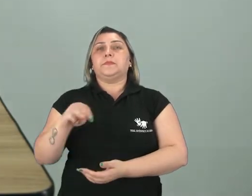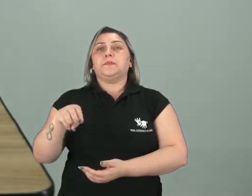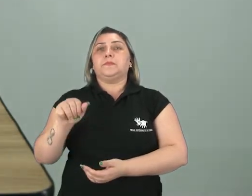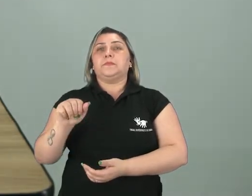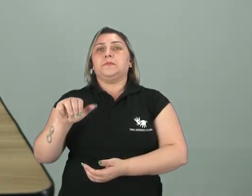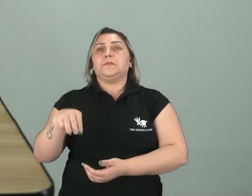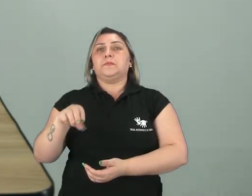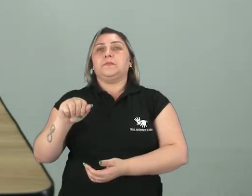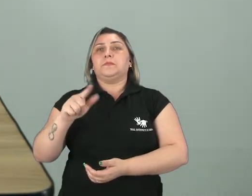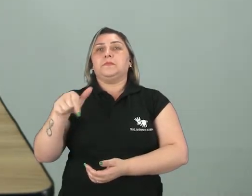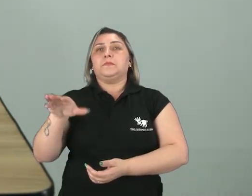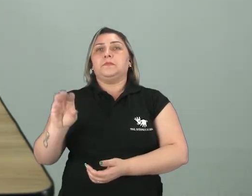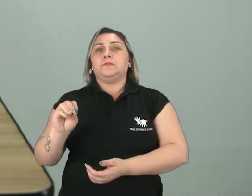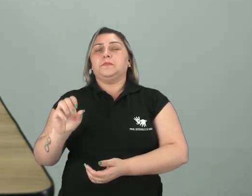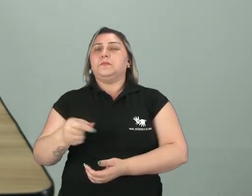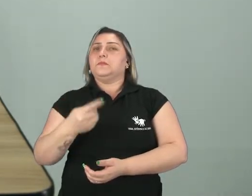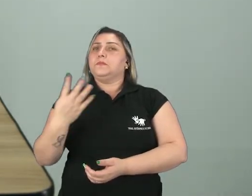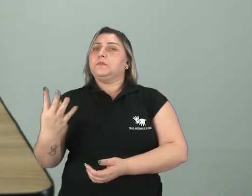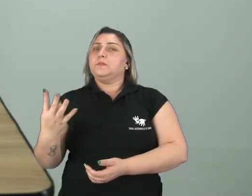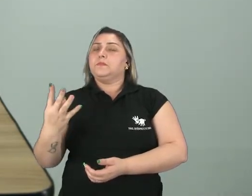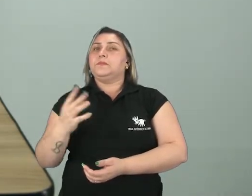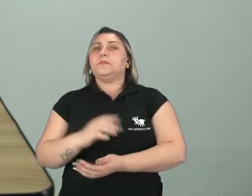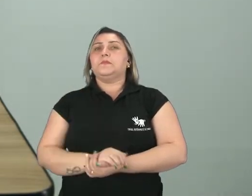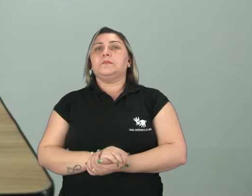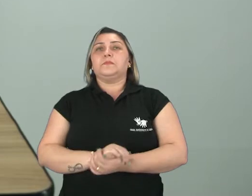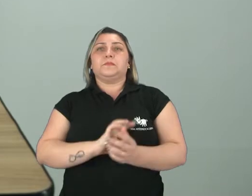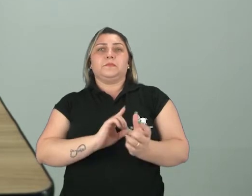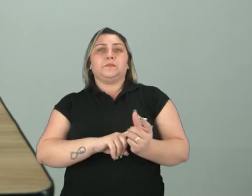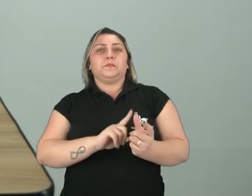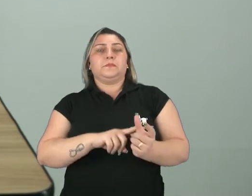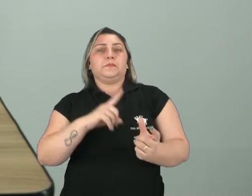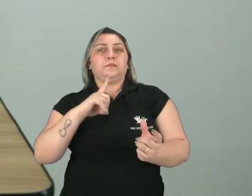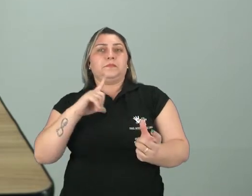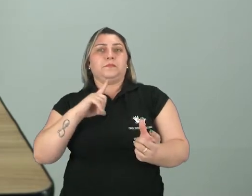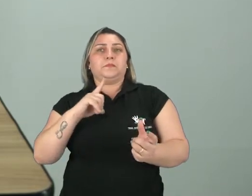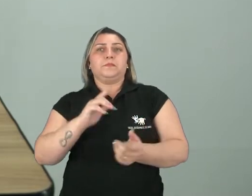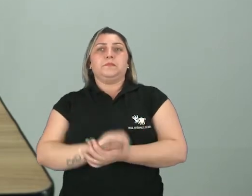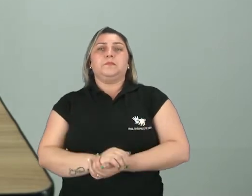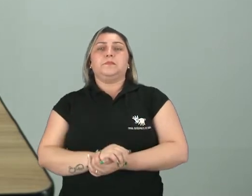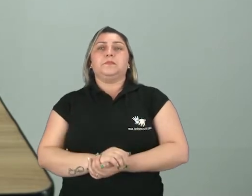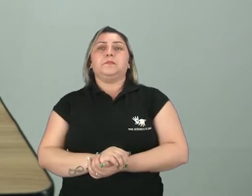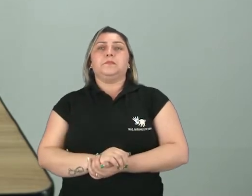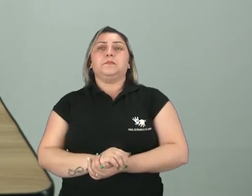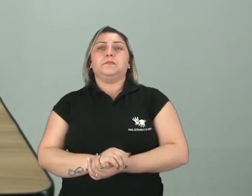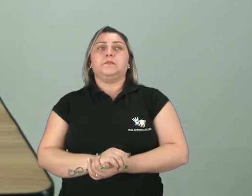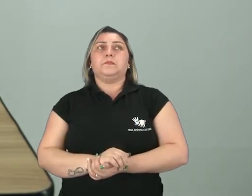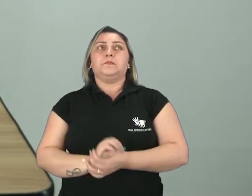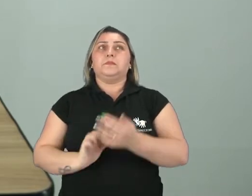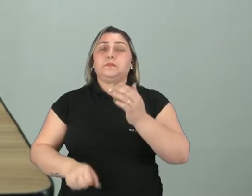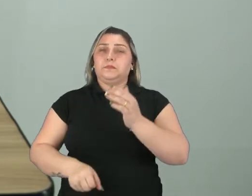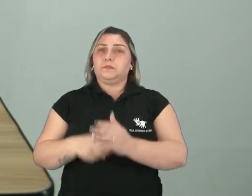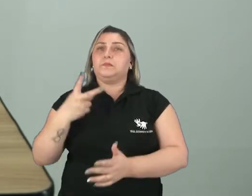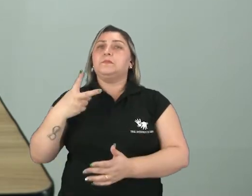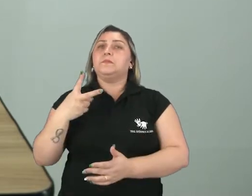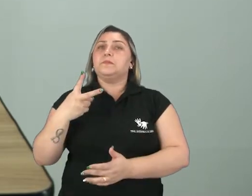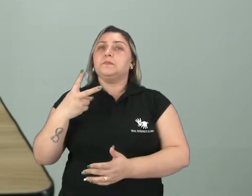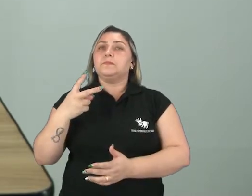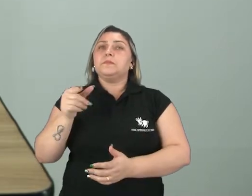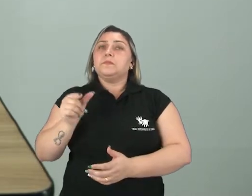o mamão quantos sons tem a palavra mamão mamão